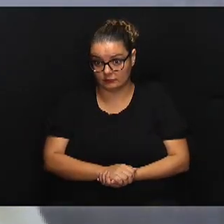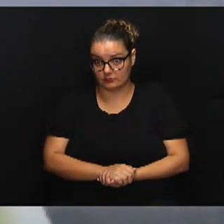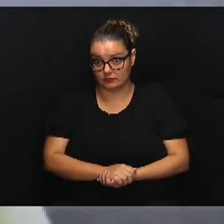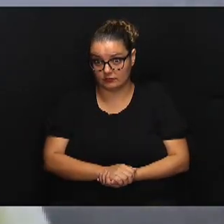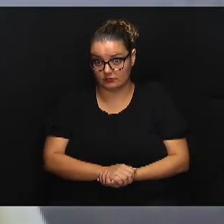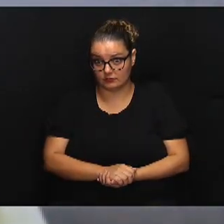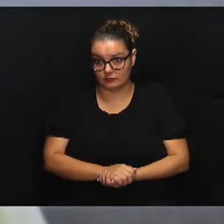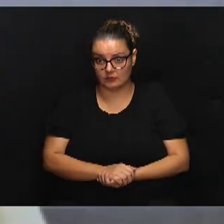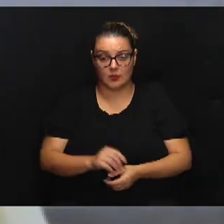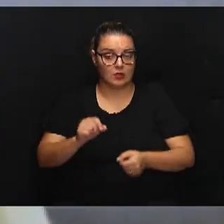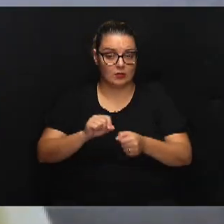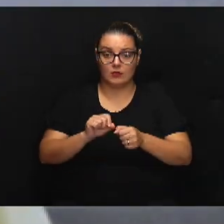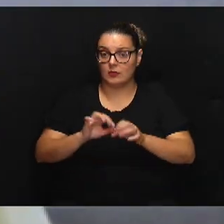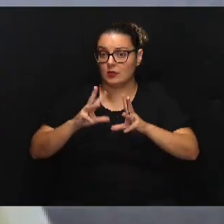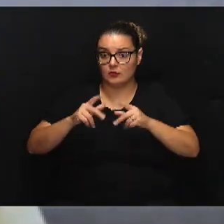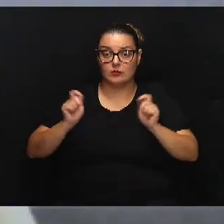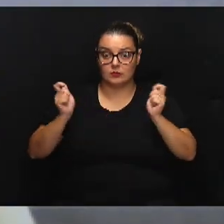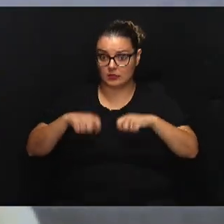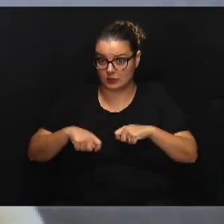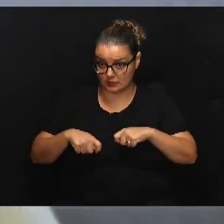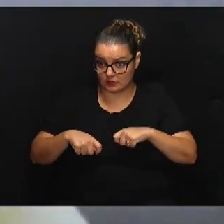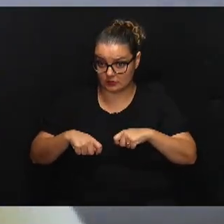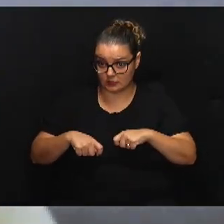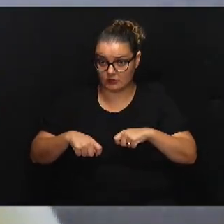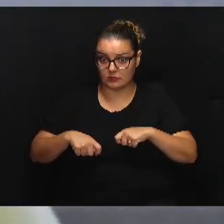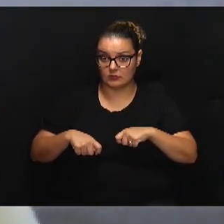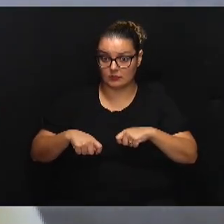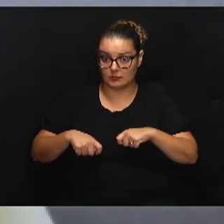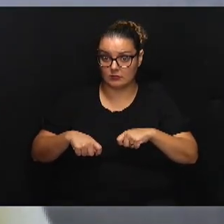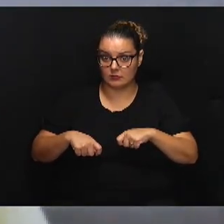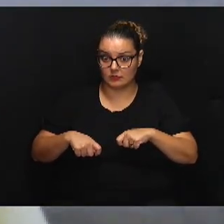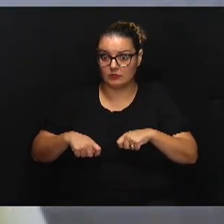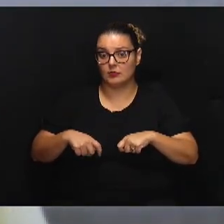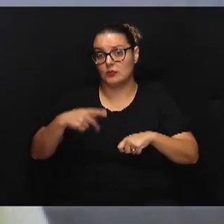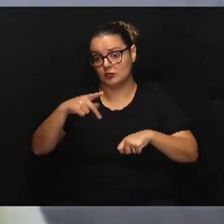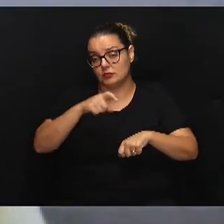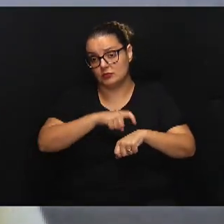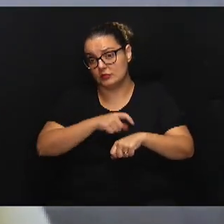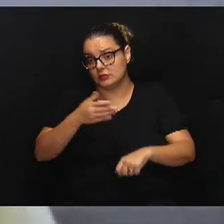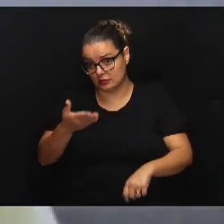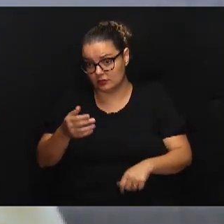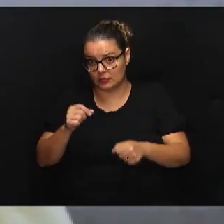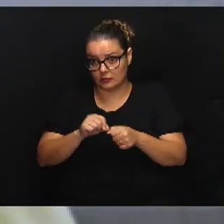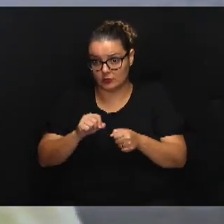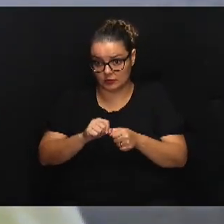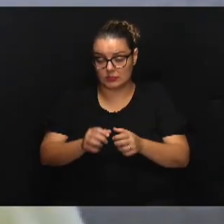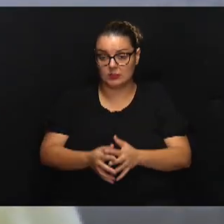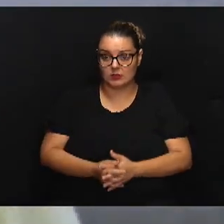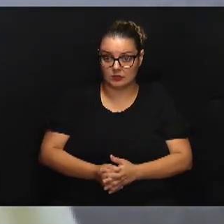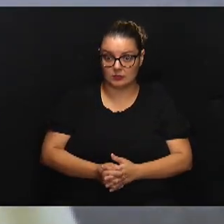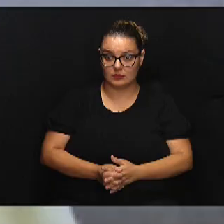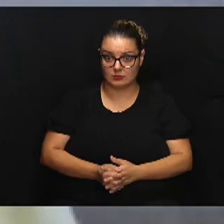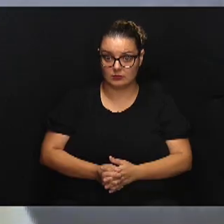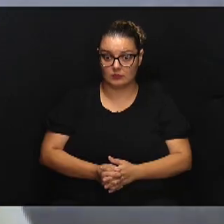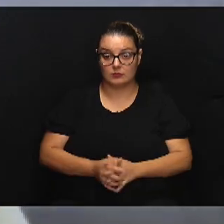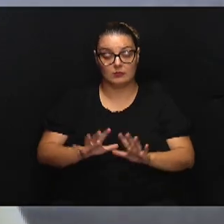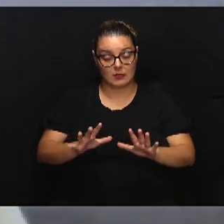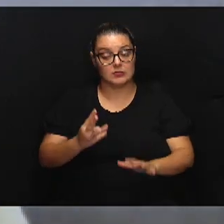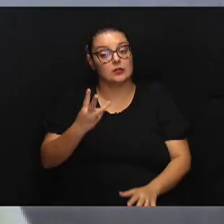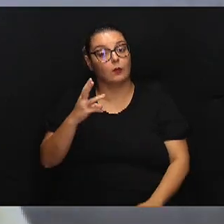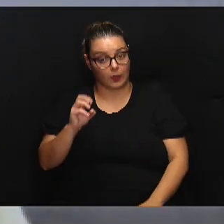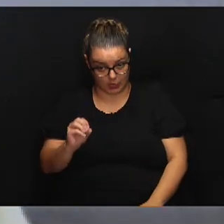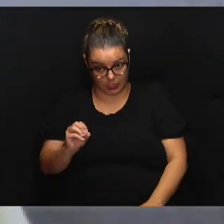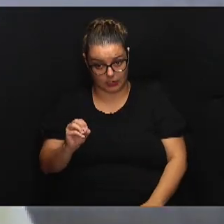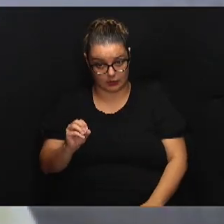Você vai fazer todo o possível dentro do seu tempo de fazer, mas muitas você não